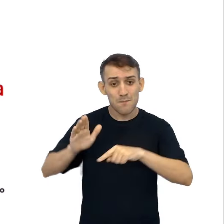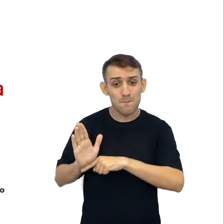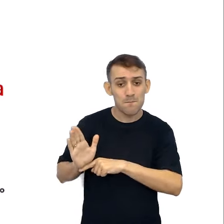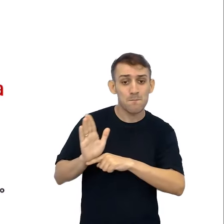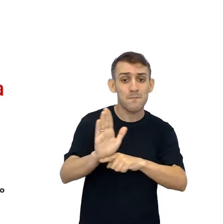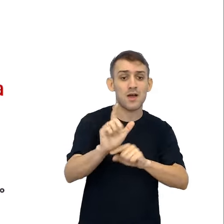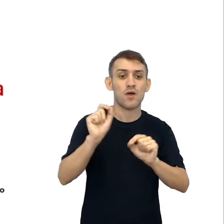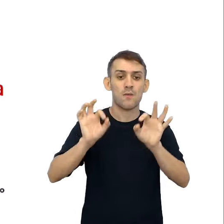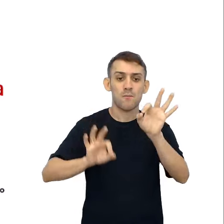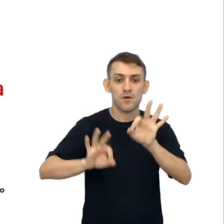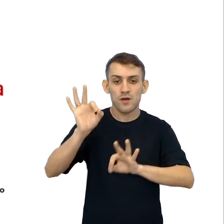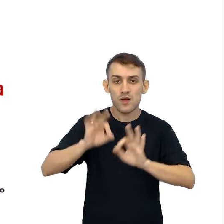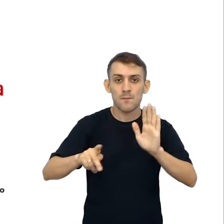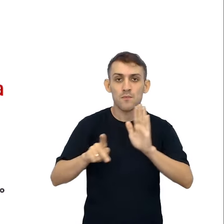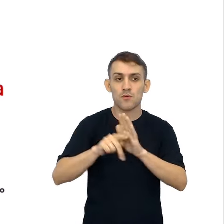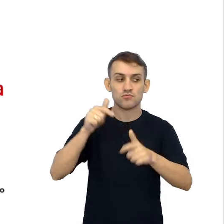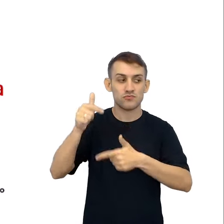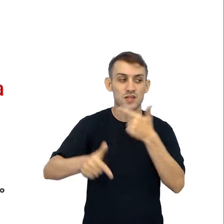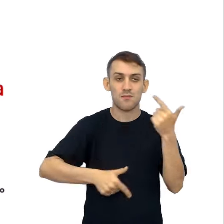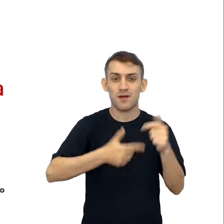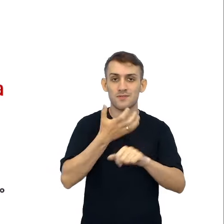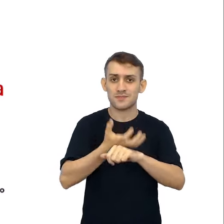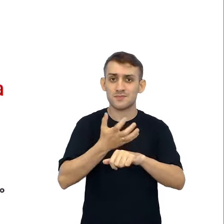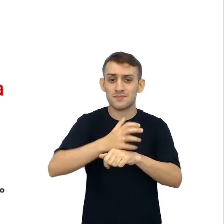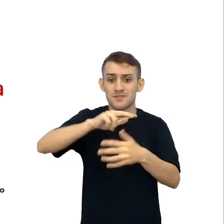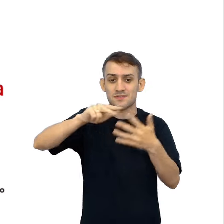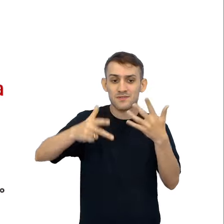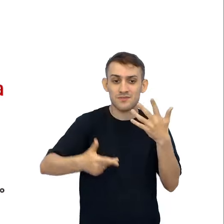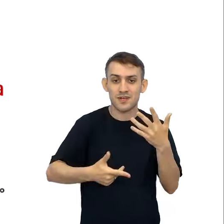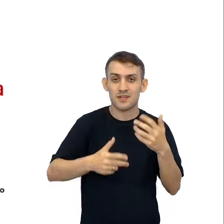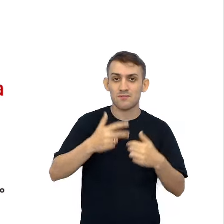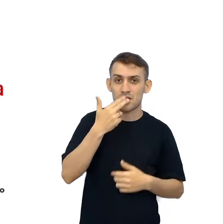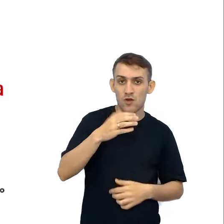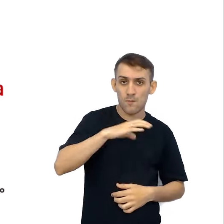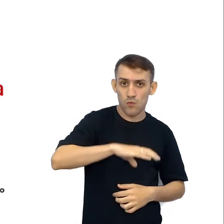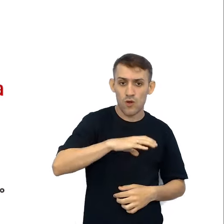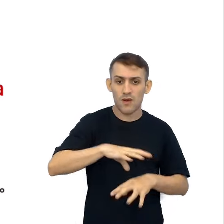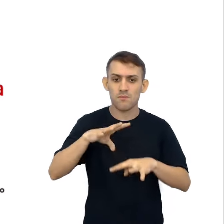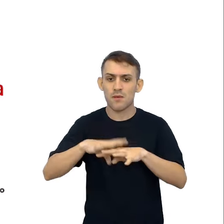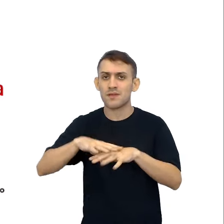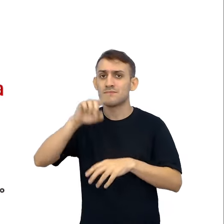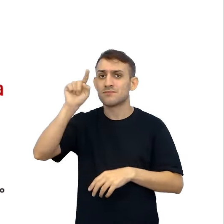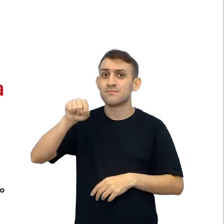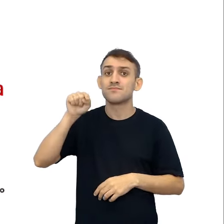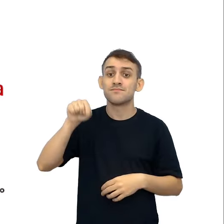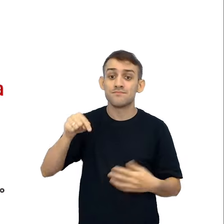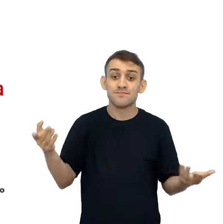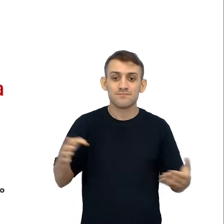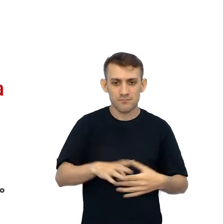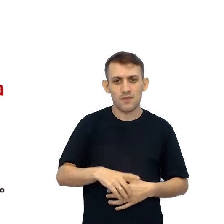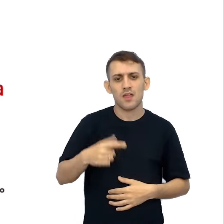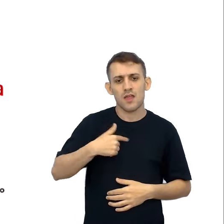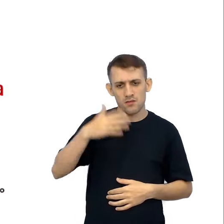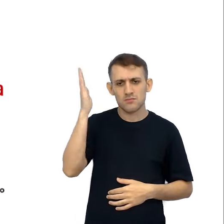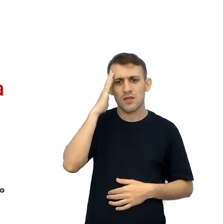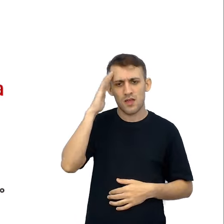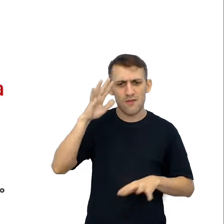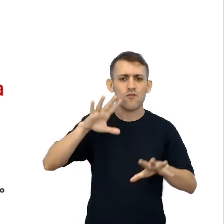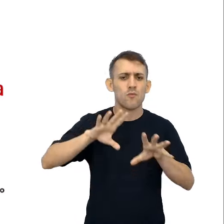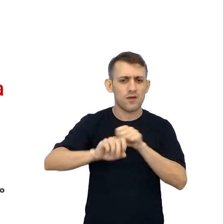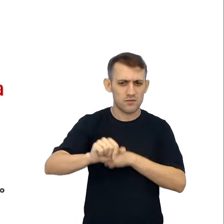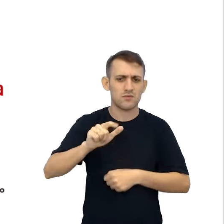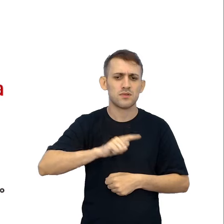a organização de um trabalho interdisciplinar entre a língua portuguesa e a matemática? Eu sei que essa formação ela está indo